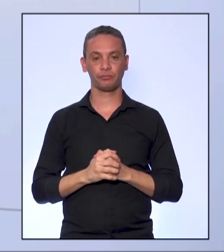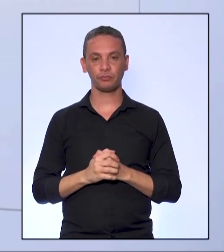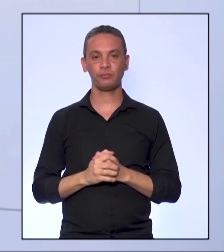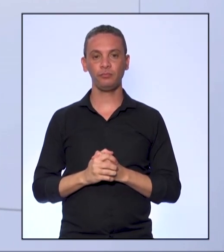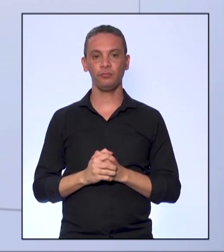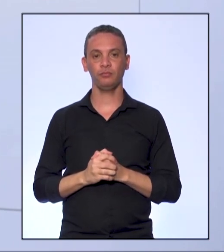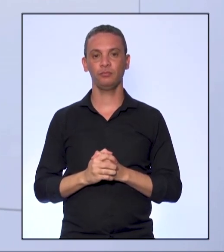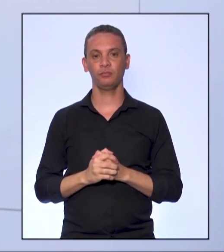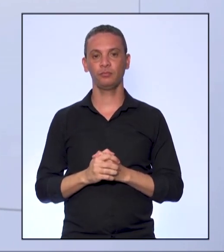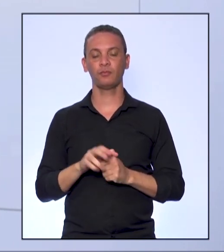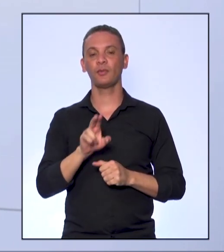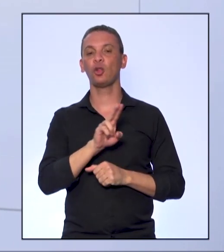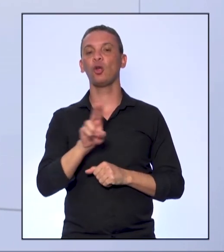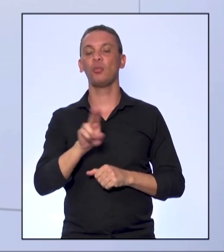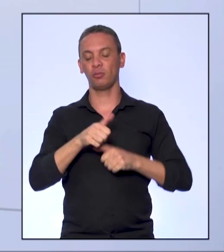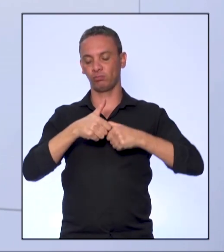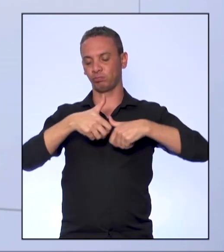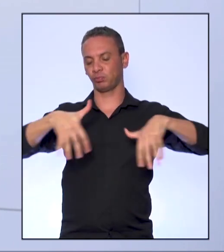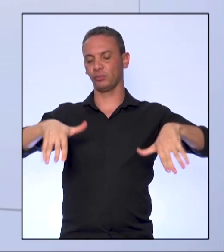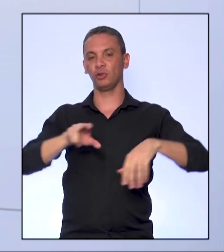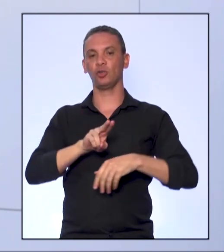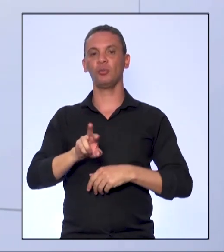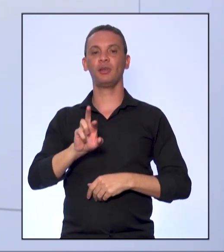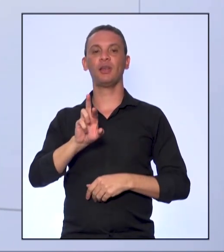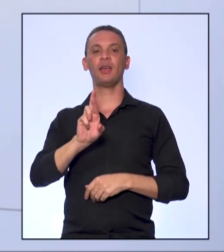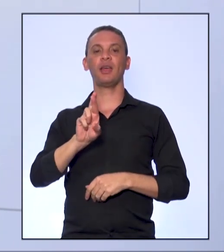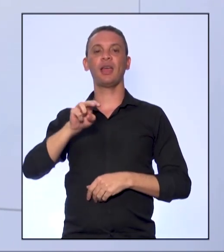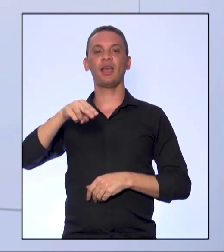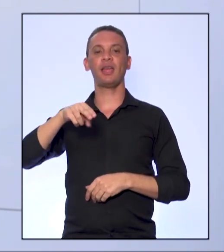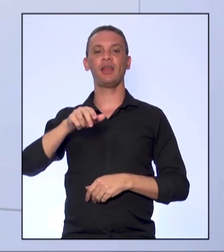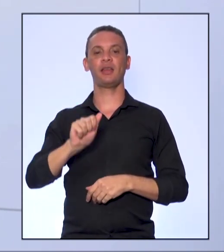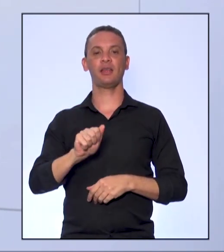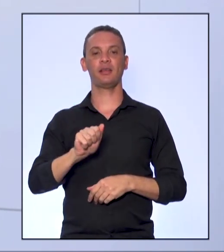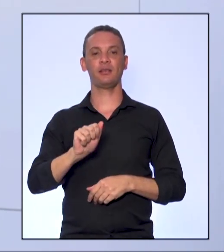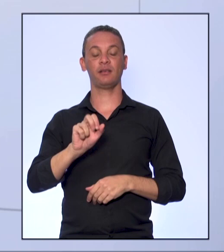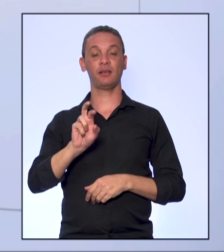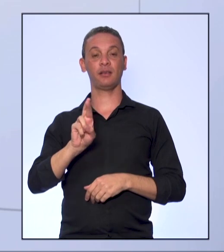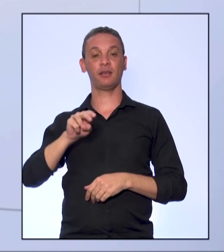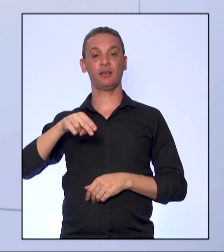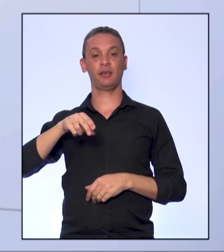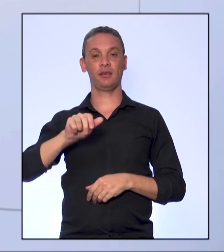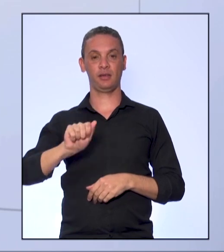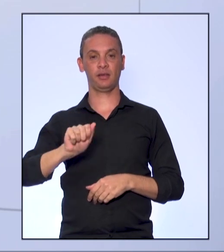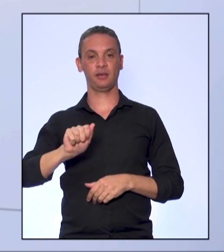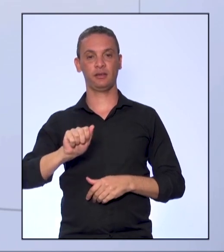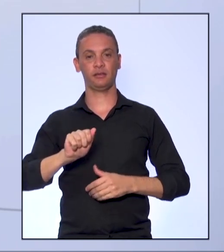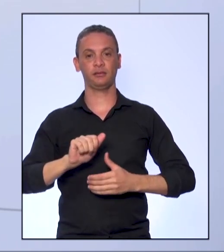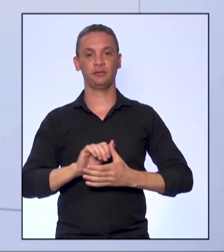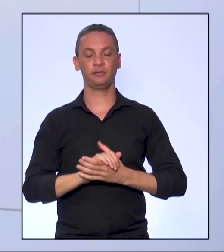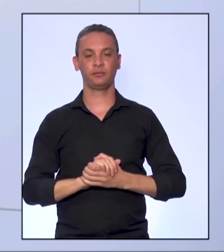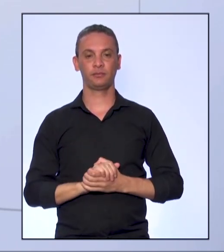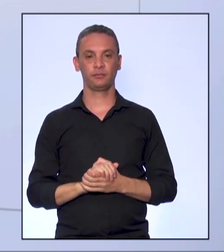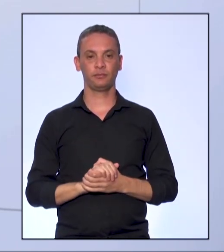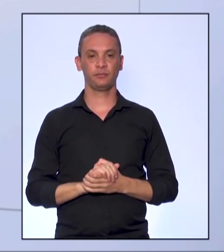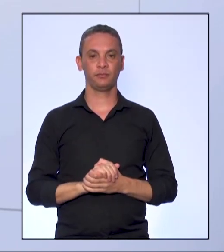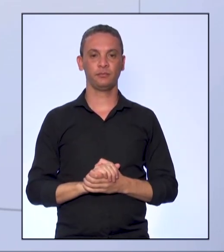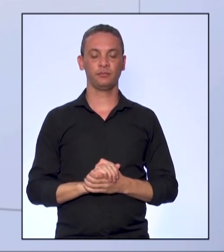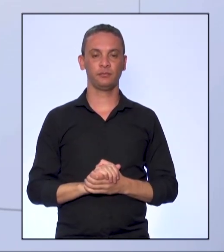liberar, no caso aqui, vai ser quem? O RNA. Então, bora colocar aqui, ele libera o RNA